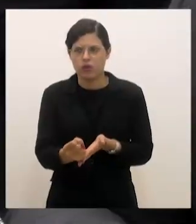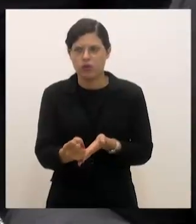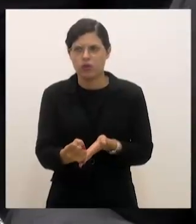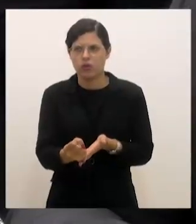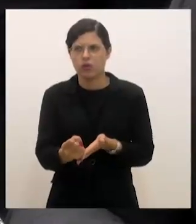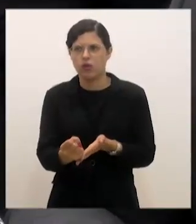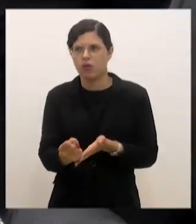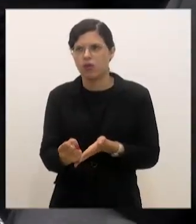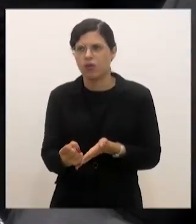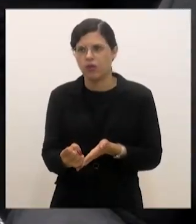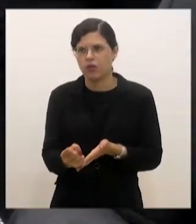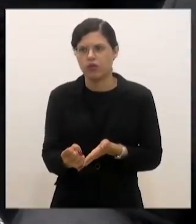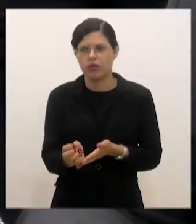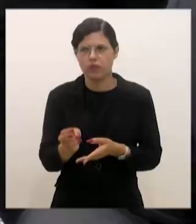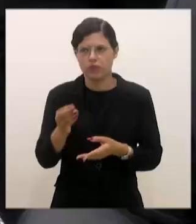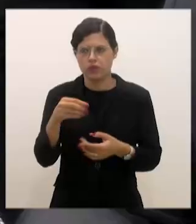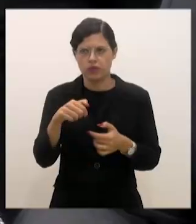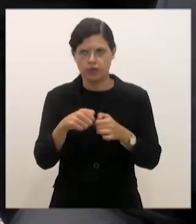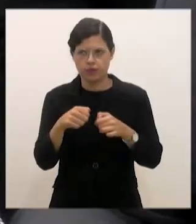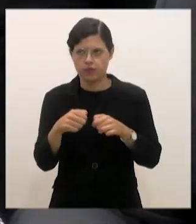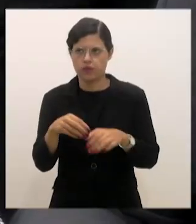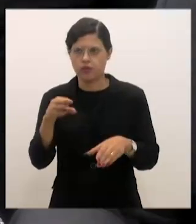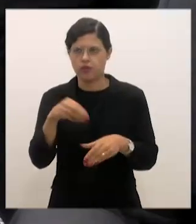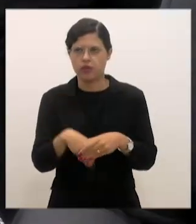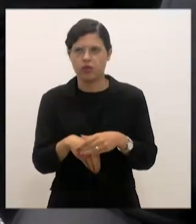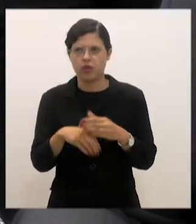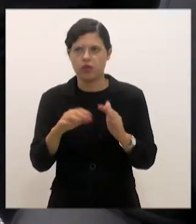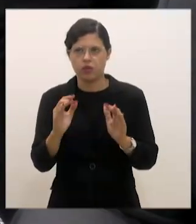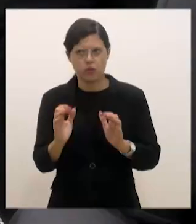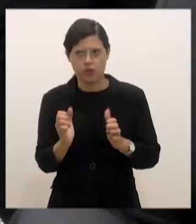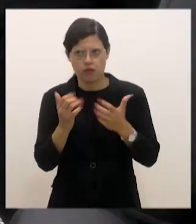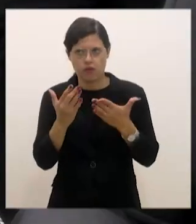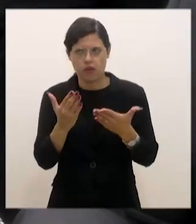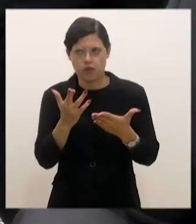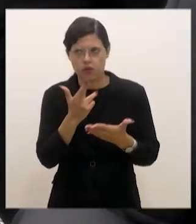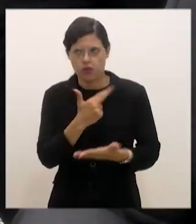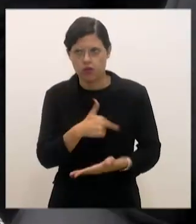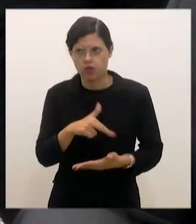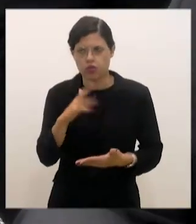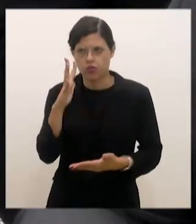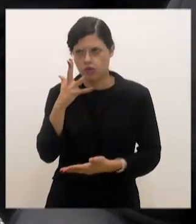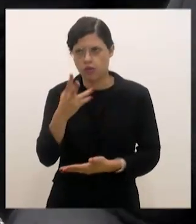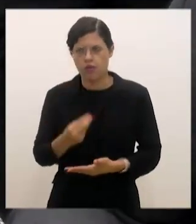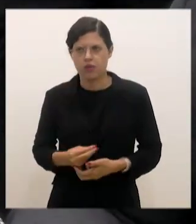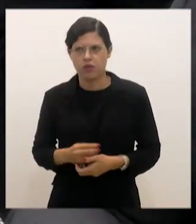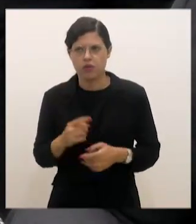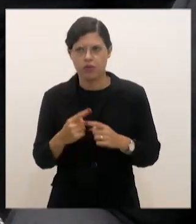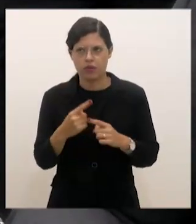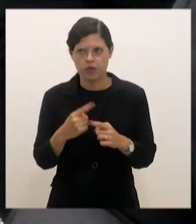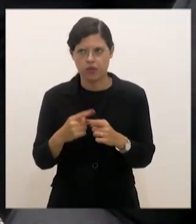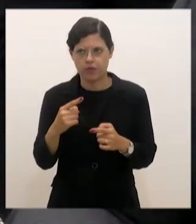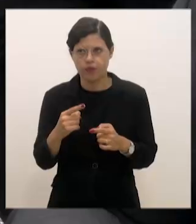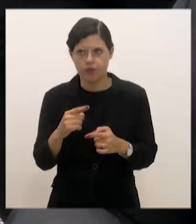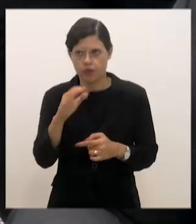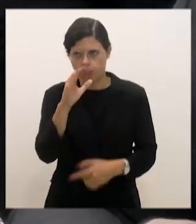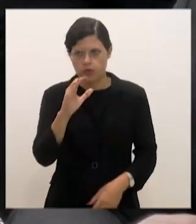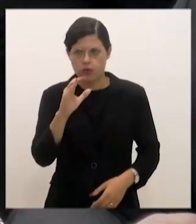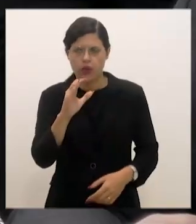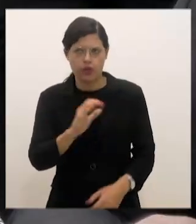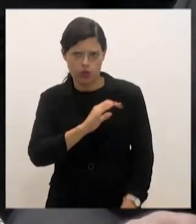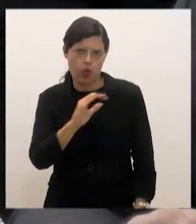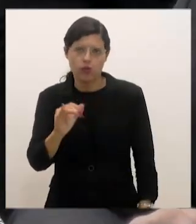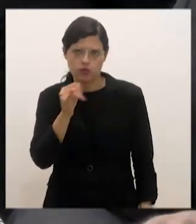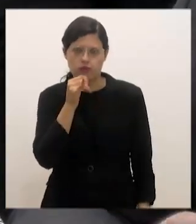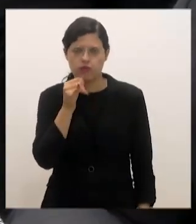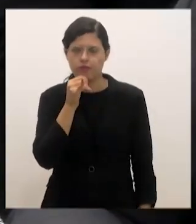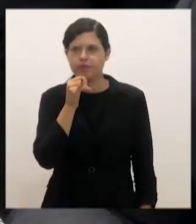proclamado dentro da cerimônia religiosa na Umbanda? Porque, veja, no católico é assim que se faz. Por